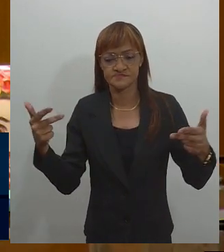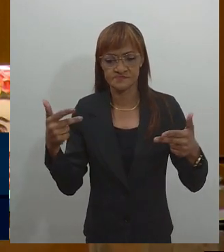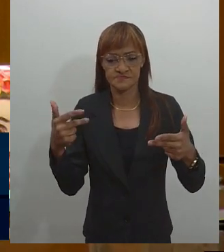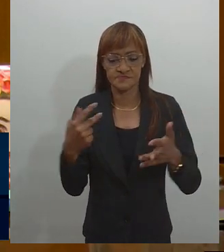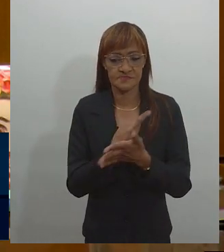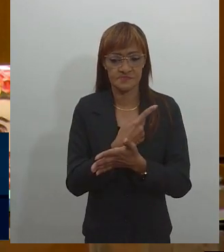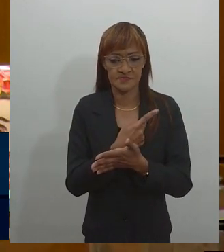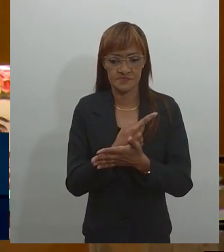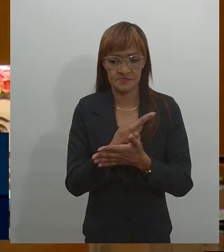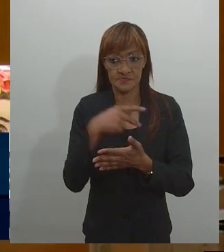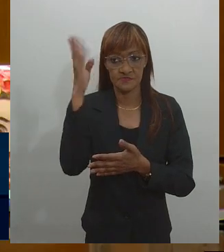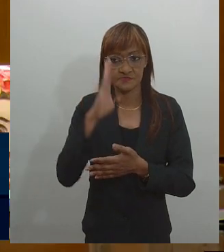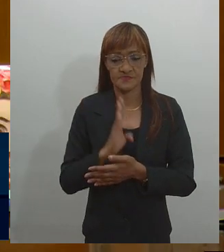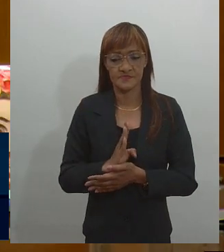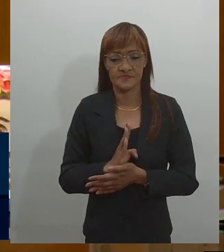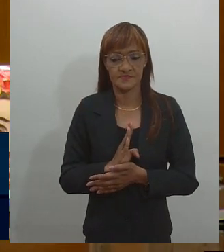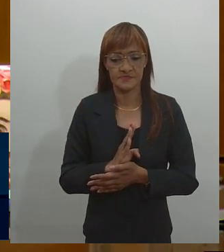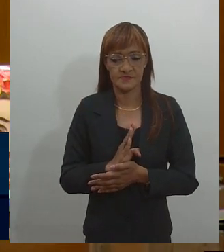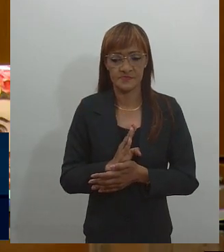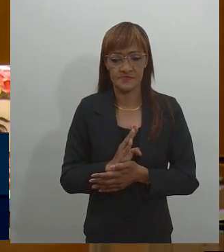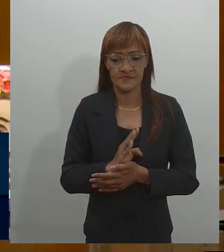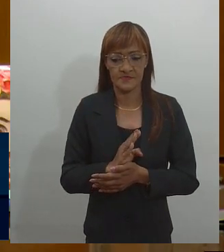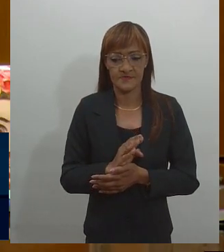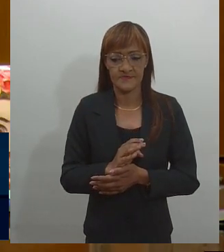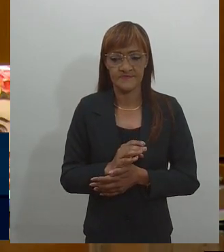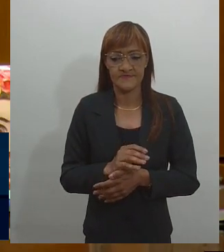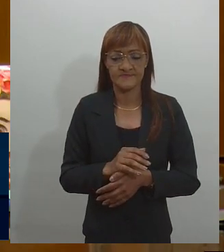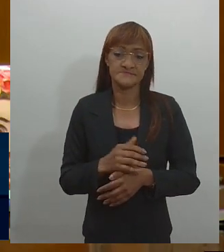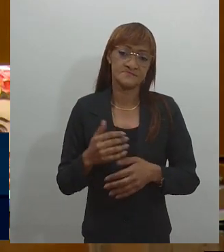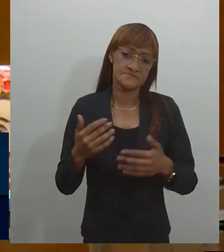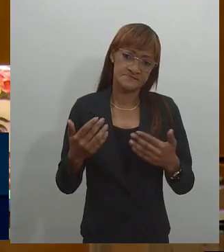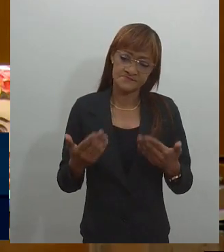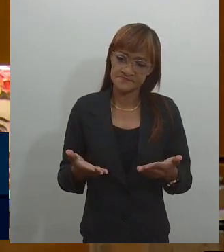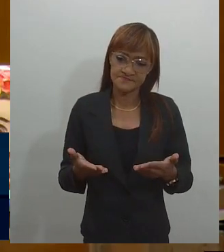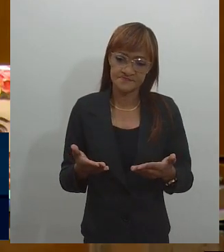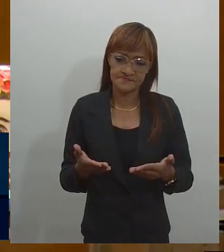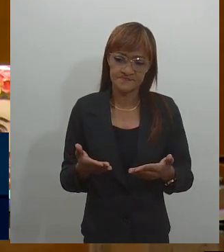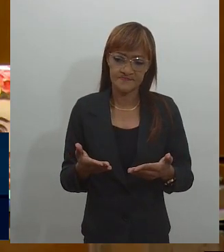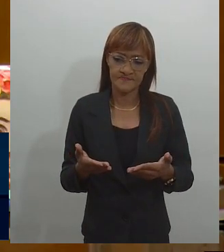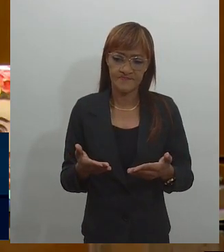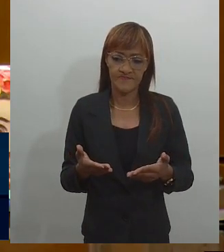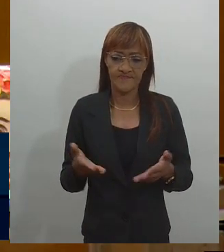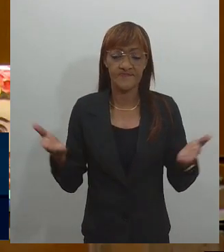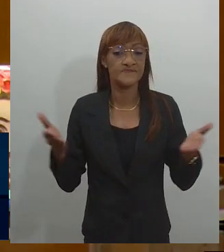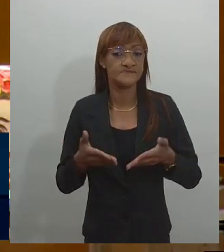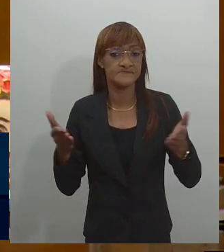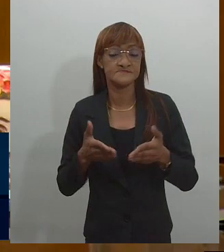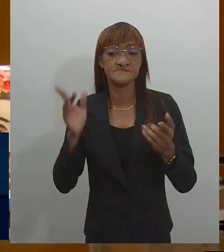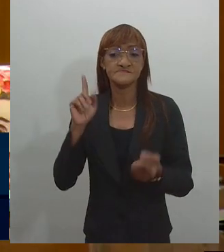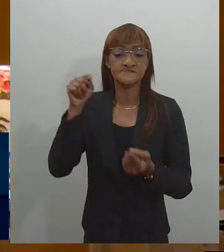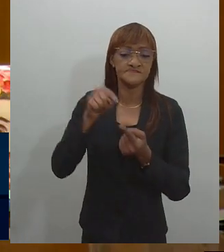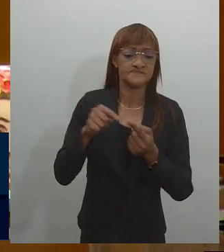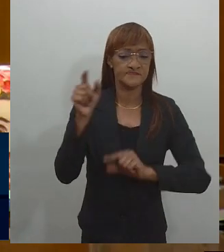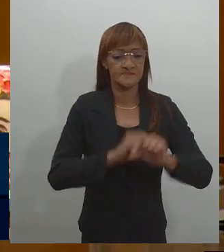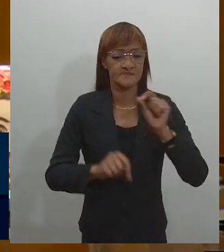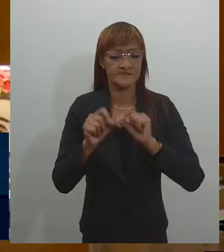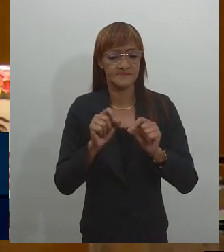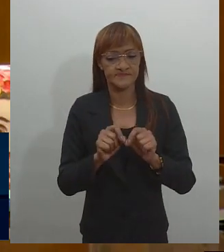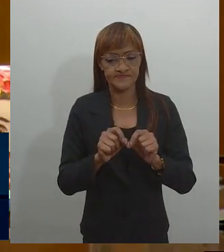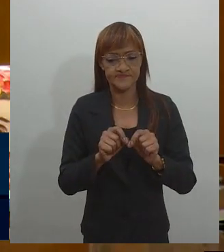Mais 2 minutos, deputado. E essa articulação tem como objetivo garantir um espaço de